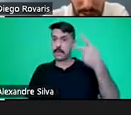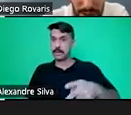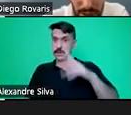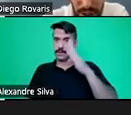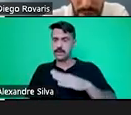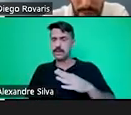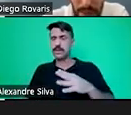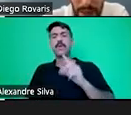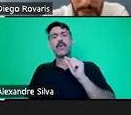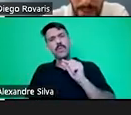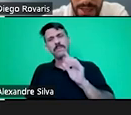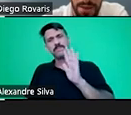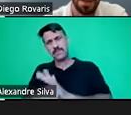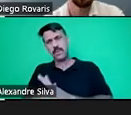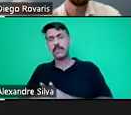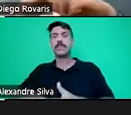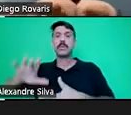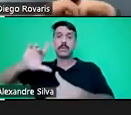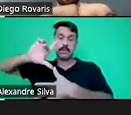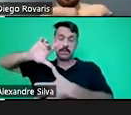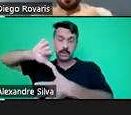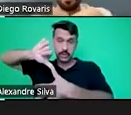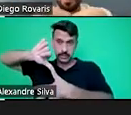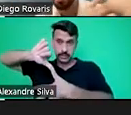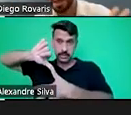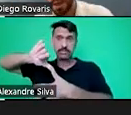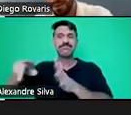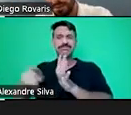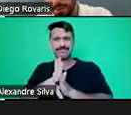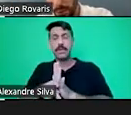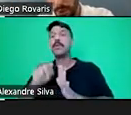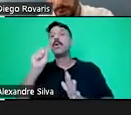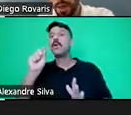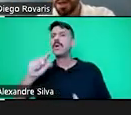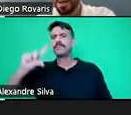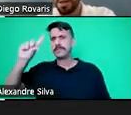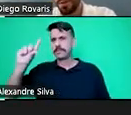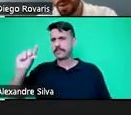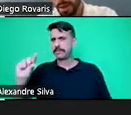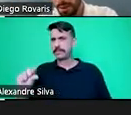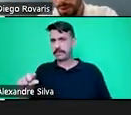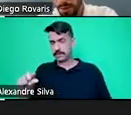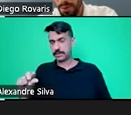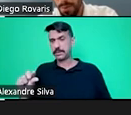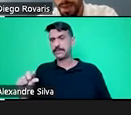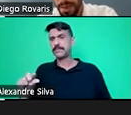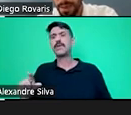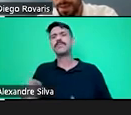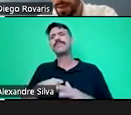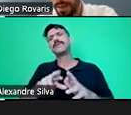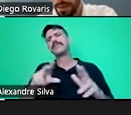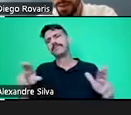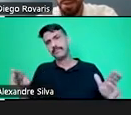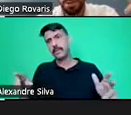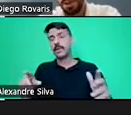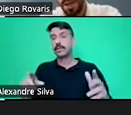ou latino-americano, a gente tem uma representatividade muito baixa. E isso é muito grave, por diferentes razões. Uma delas